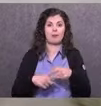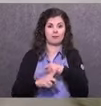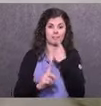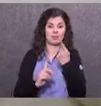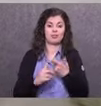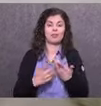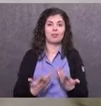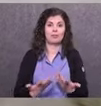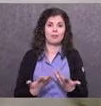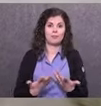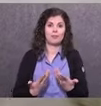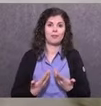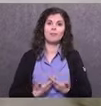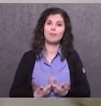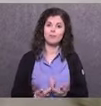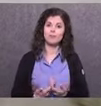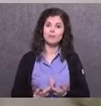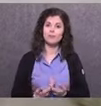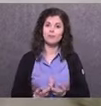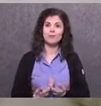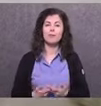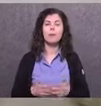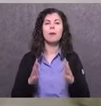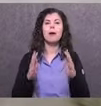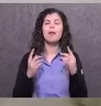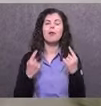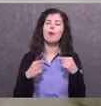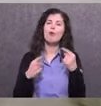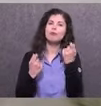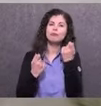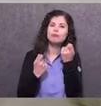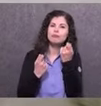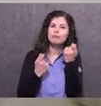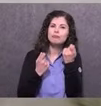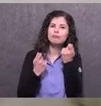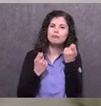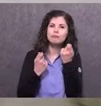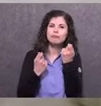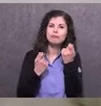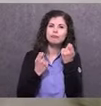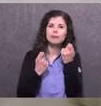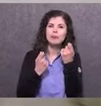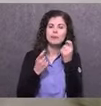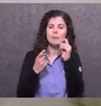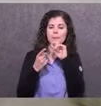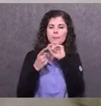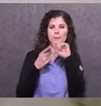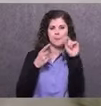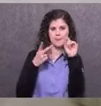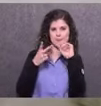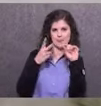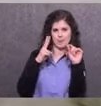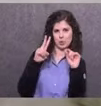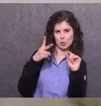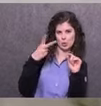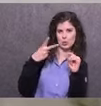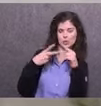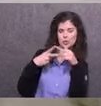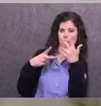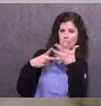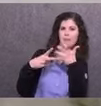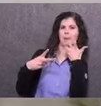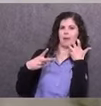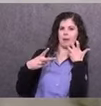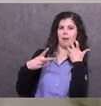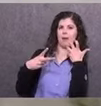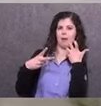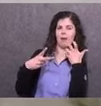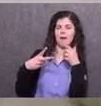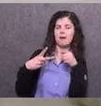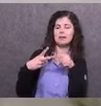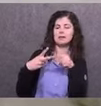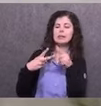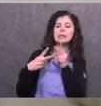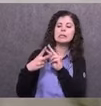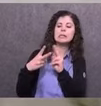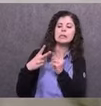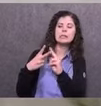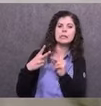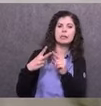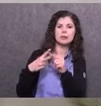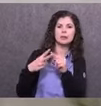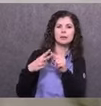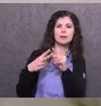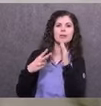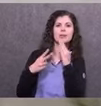Agora, limito-me a sublinhar dois aspectos que nos ajudam a unirmo-nos